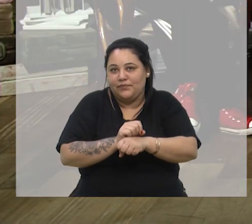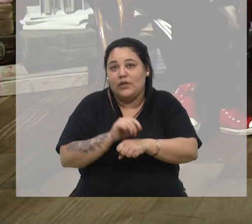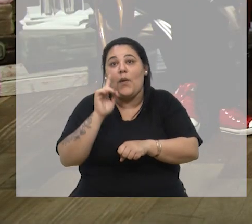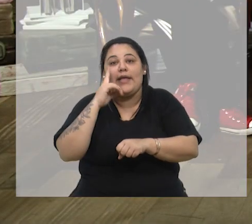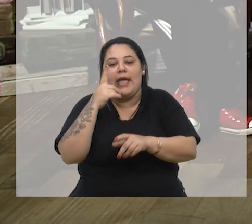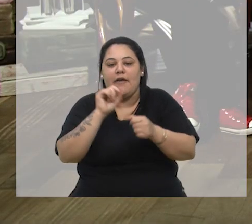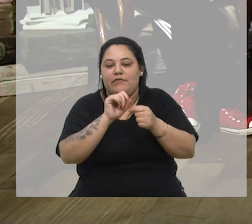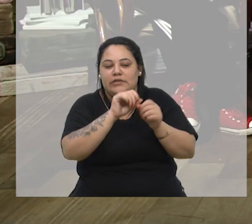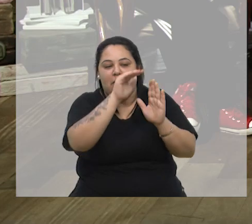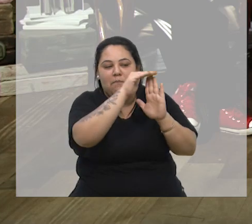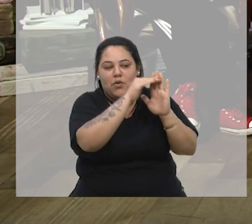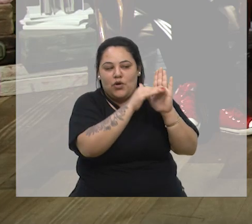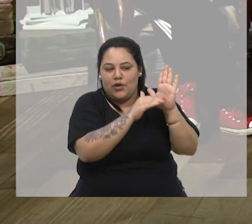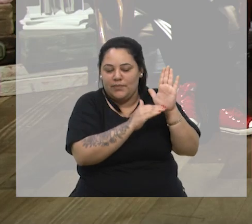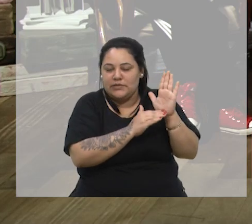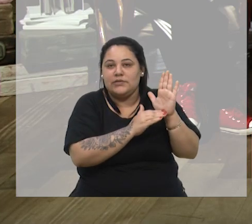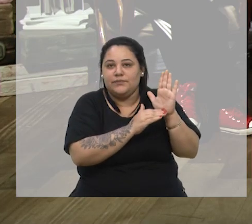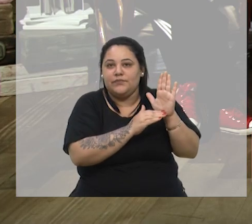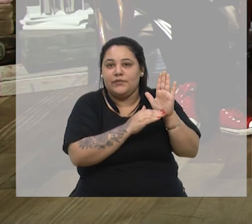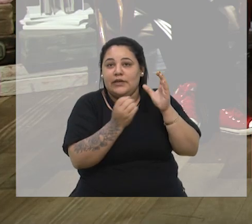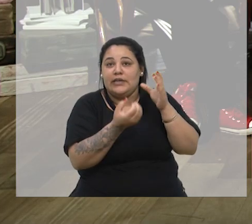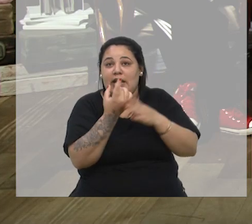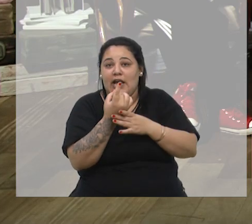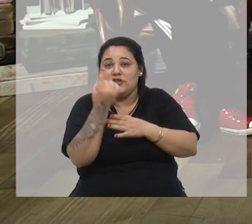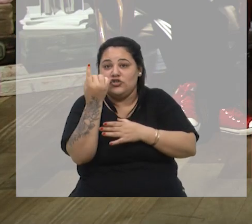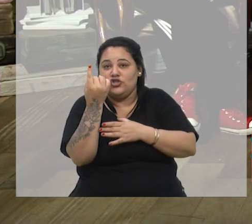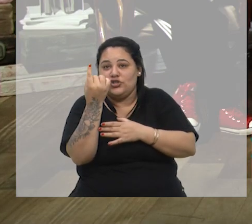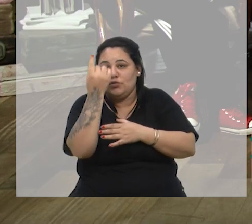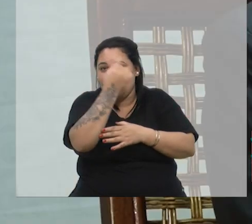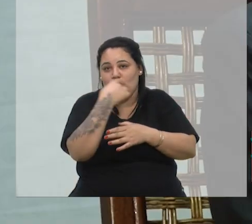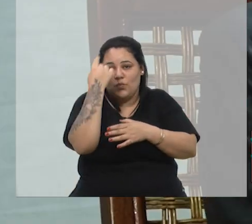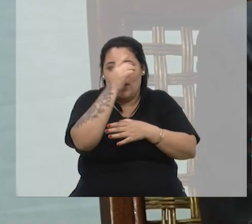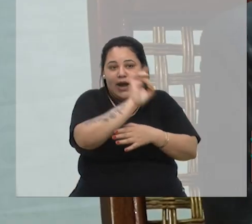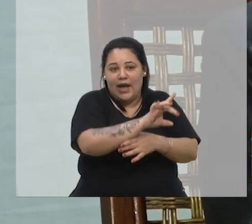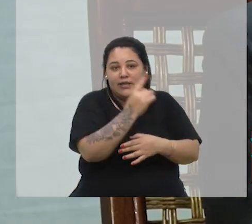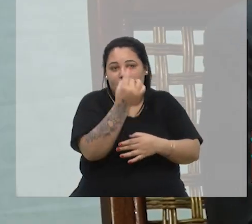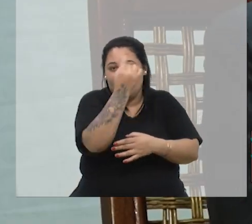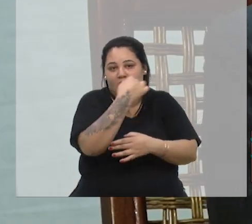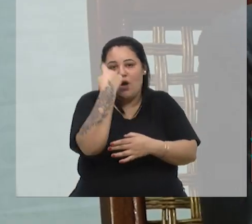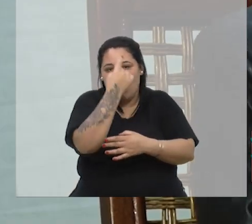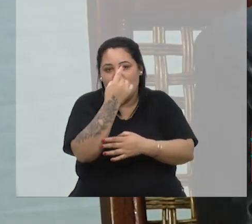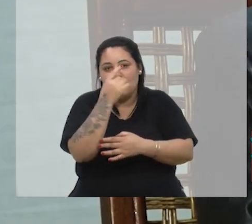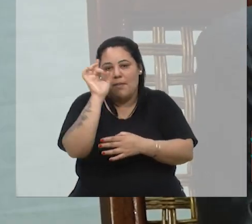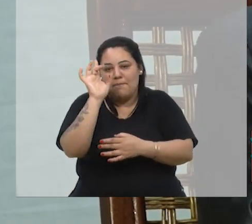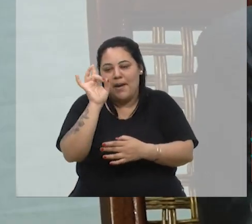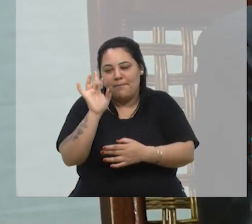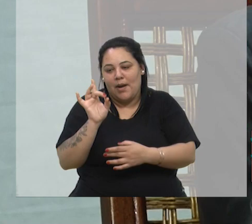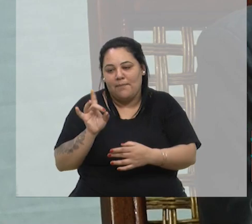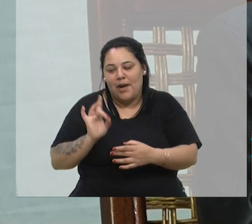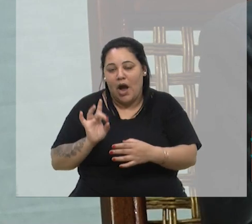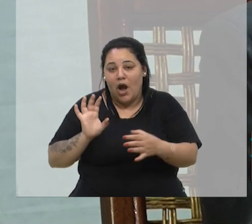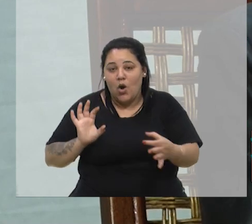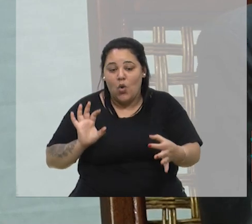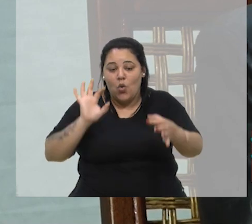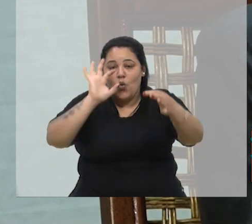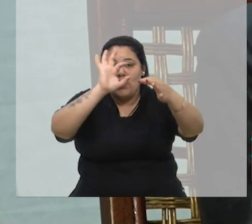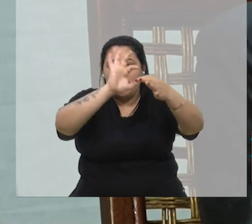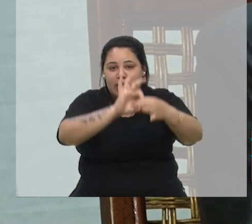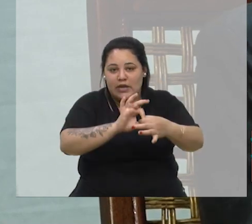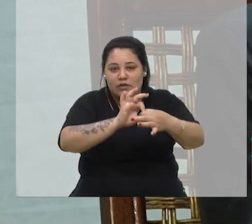Natasha? Ininterruptos, então a ideia era justamente essa, fazer a programação quase que de hora em hora.